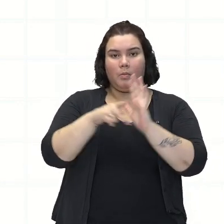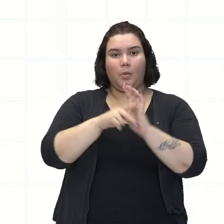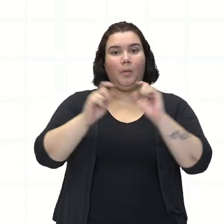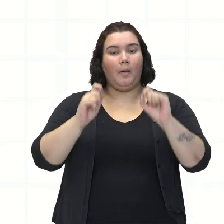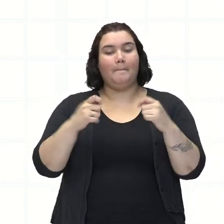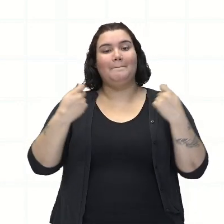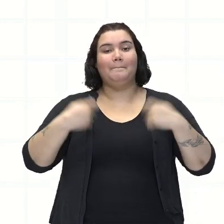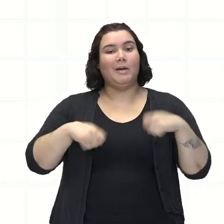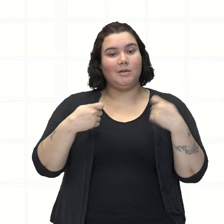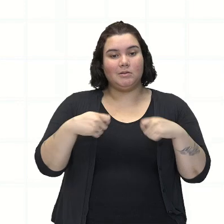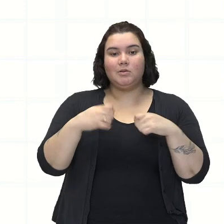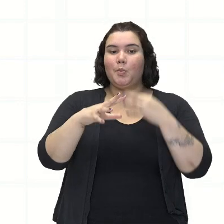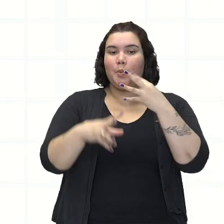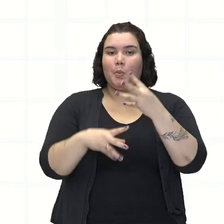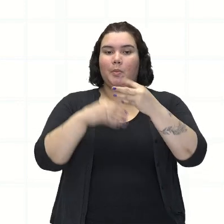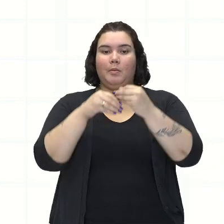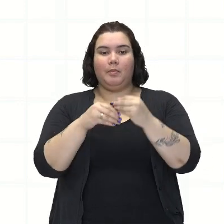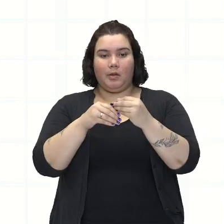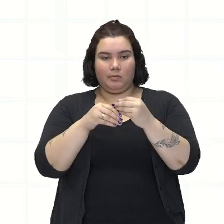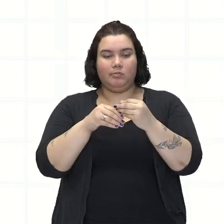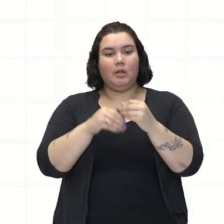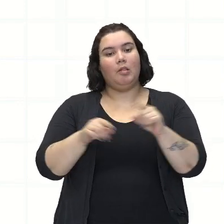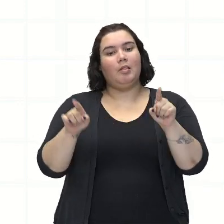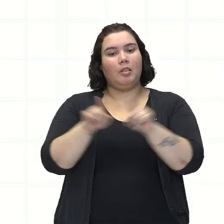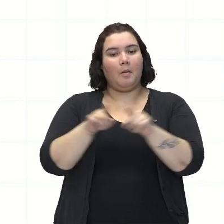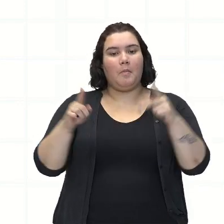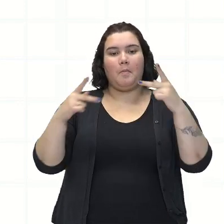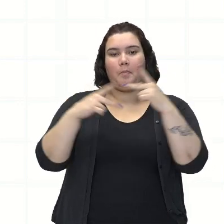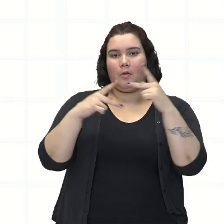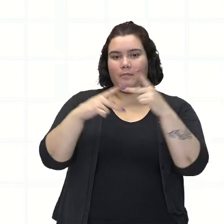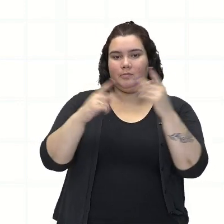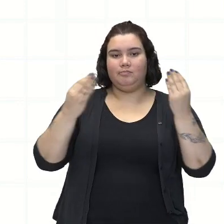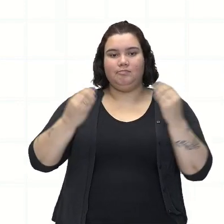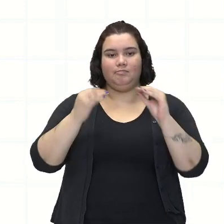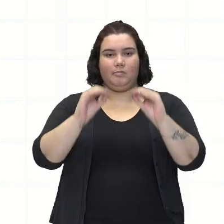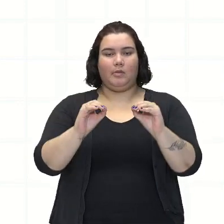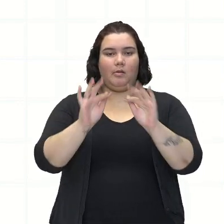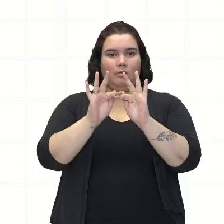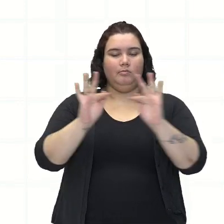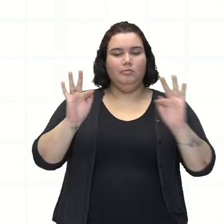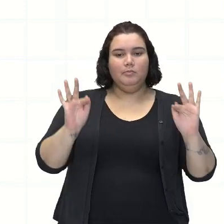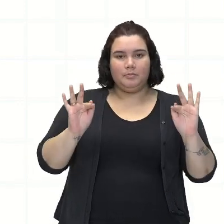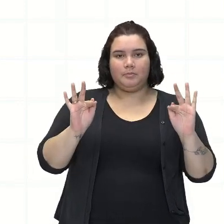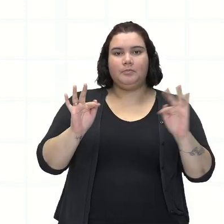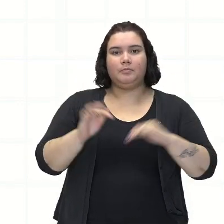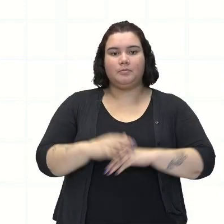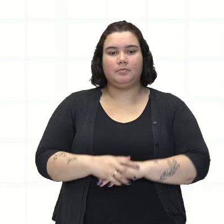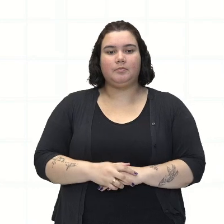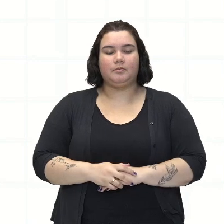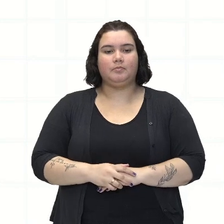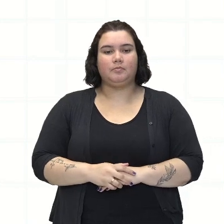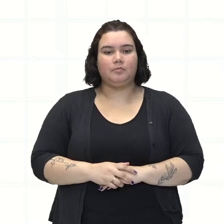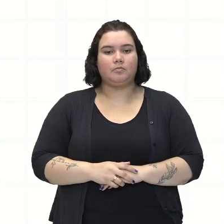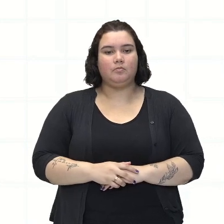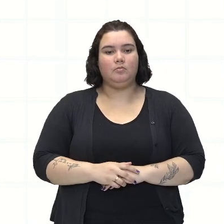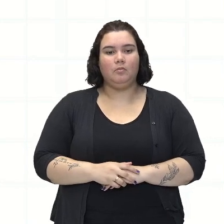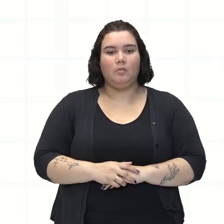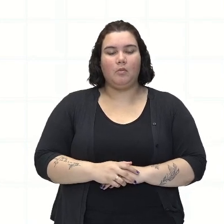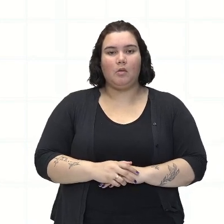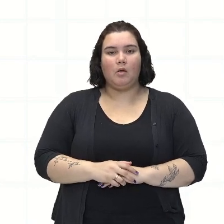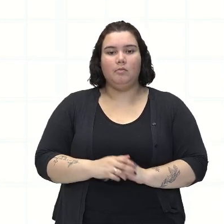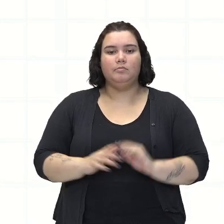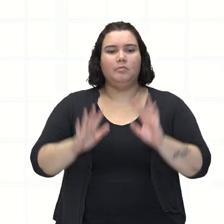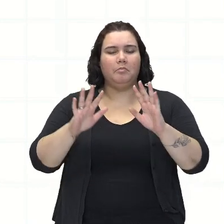necessidade de complemento e uma preposição para fazer sentido. Preposição, só